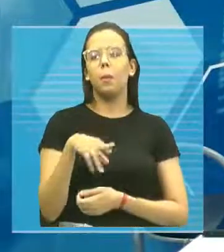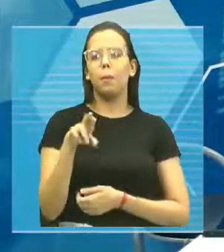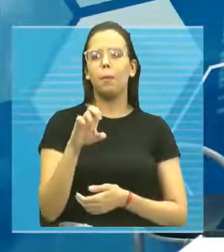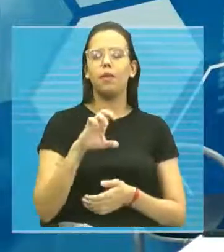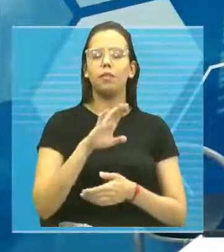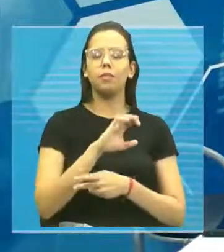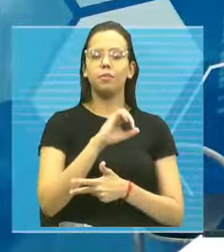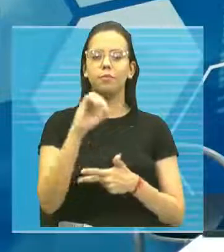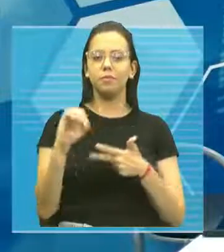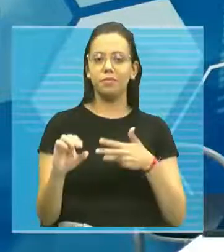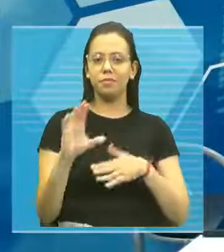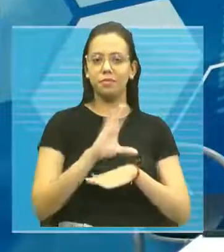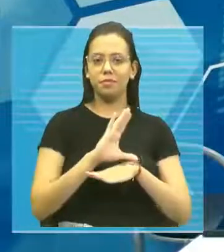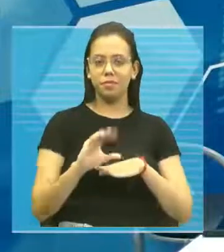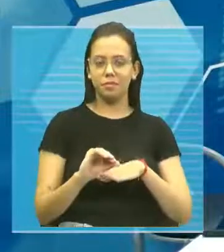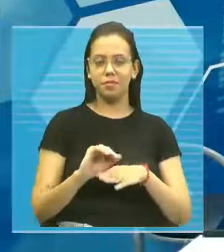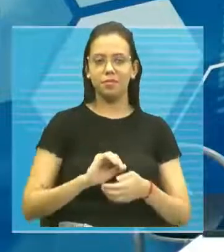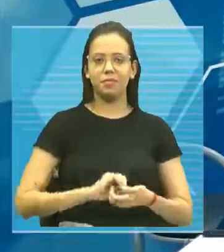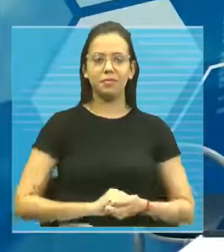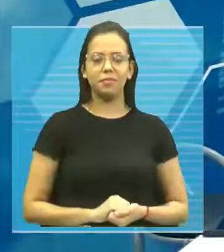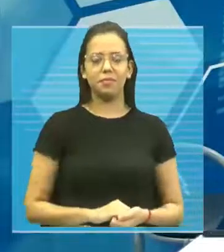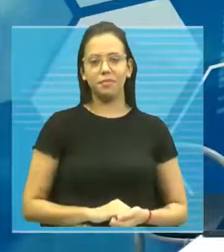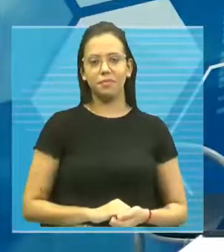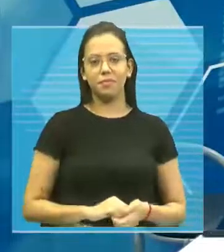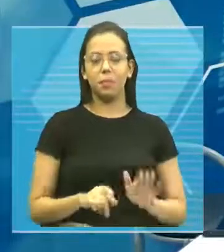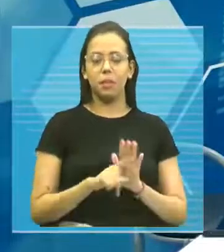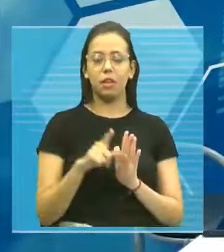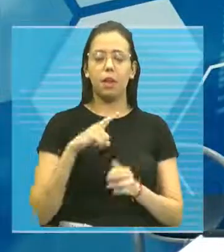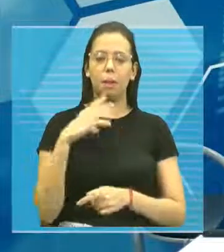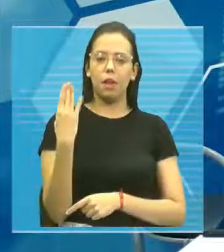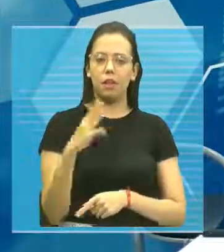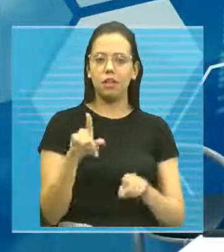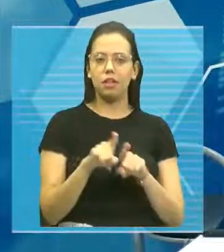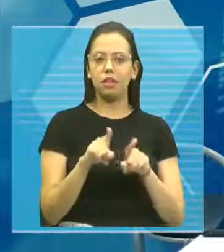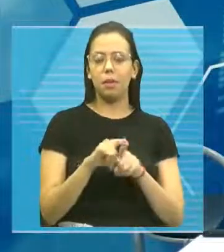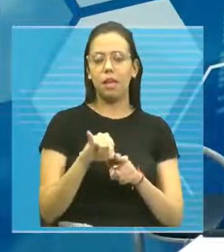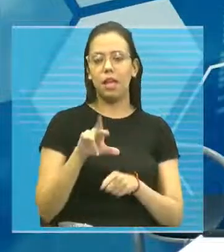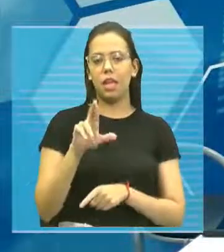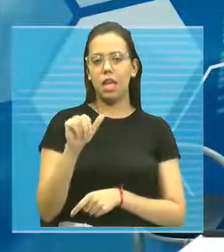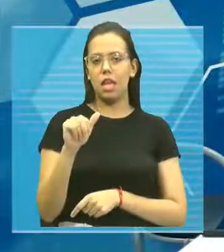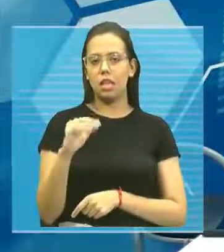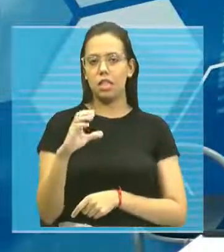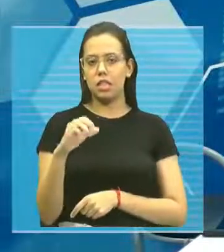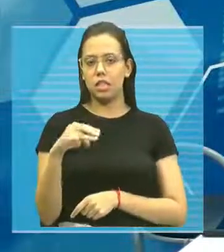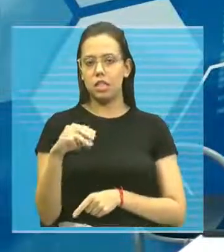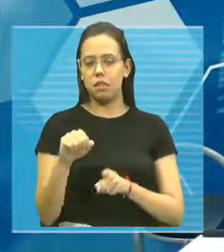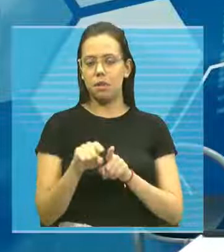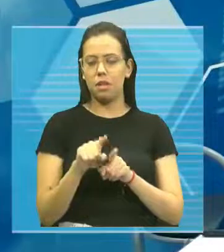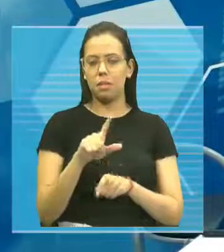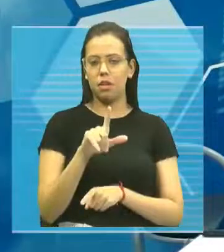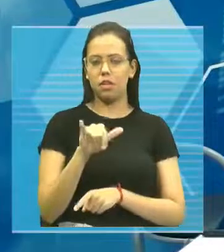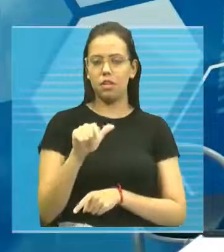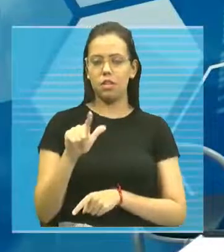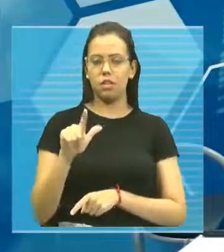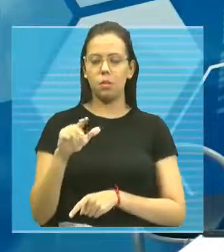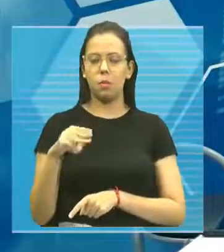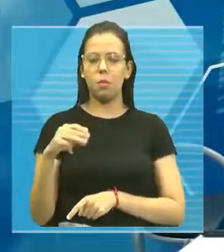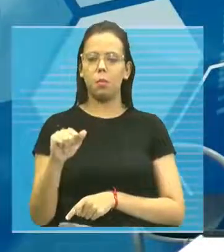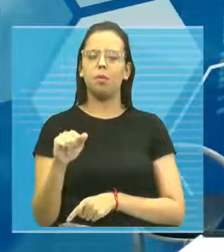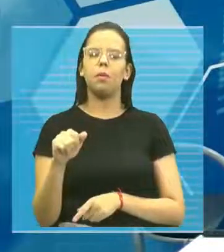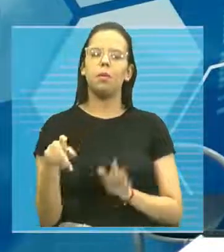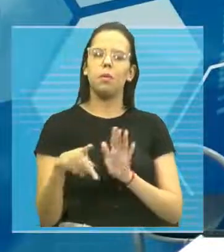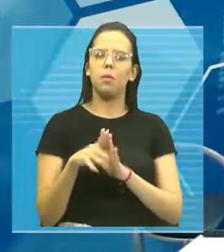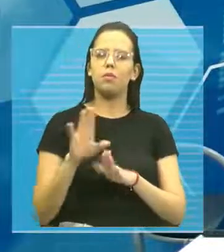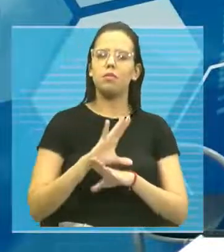Betânia do Piauí pelos Iracema pedagógico também e a professora Zilma da Seduc os acompanhando aí e